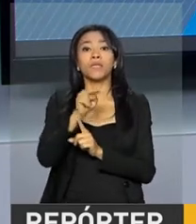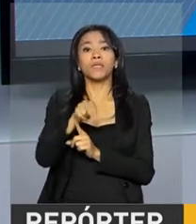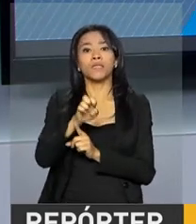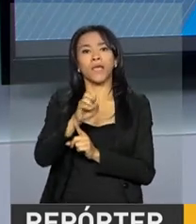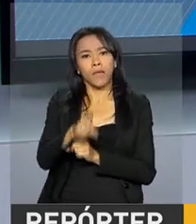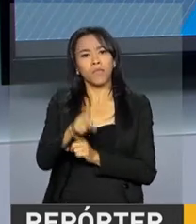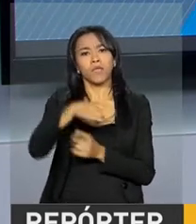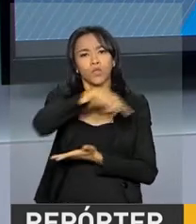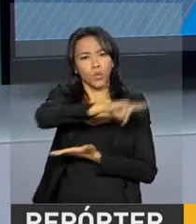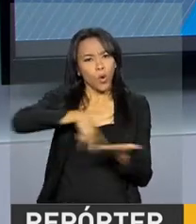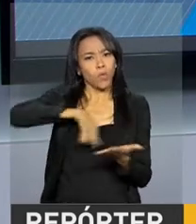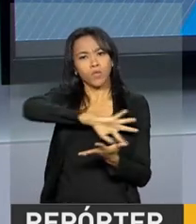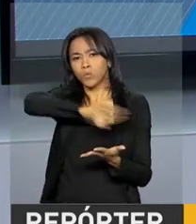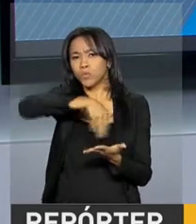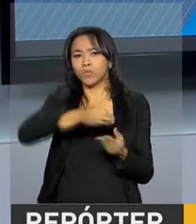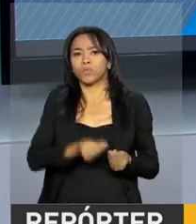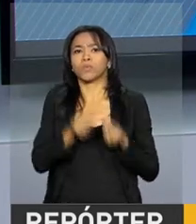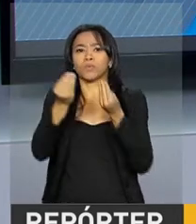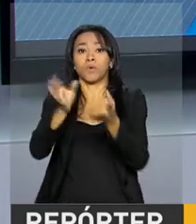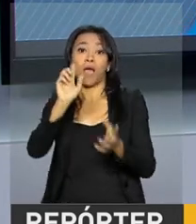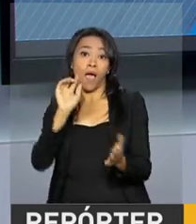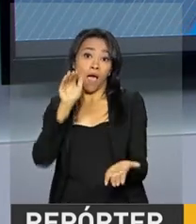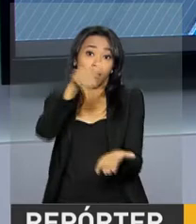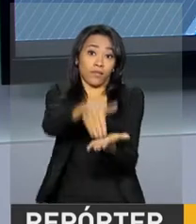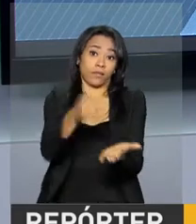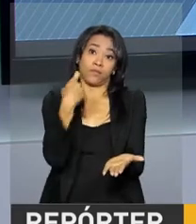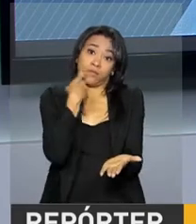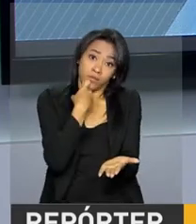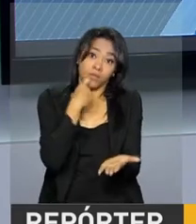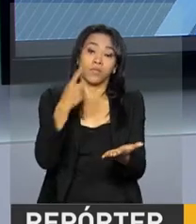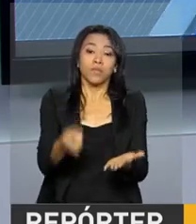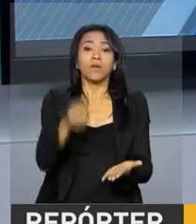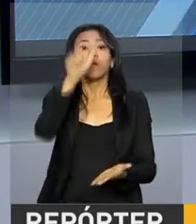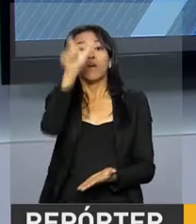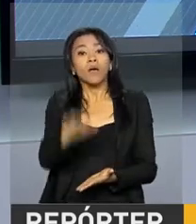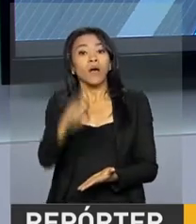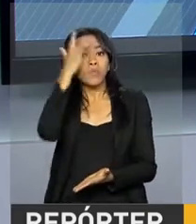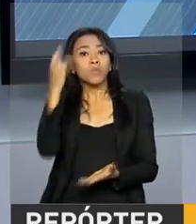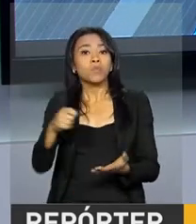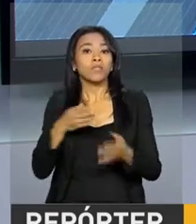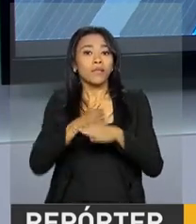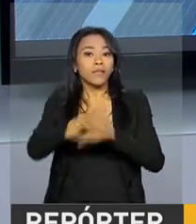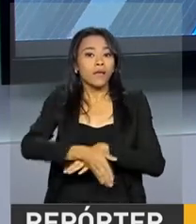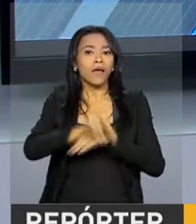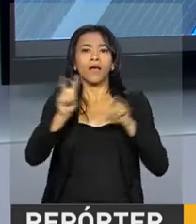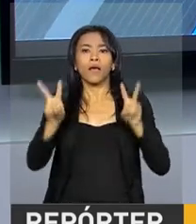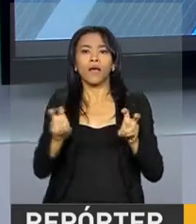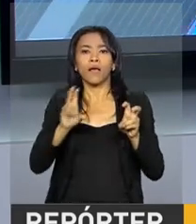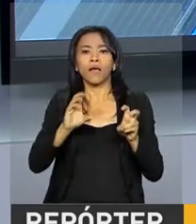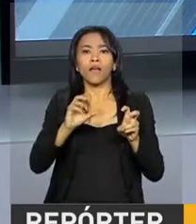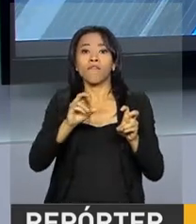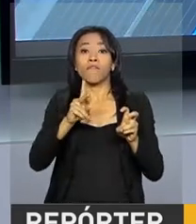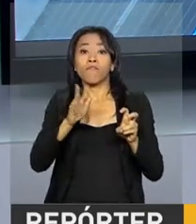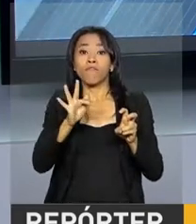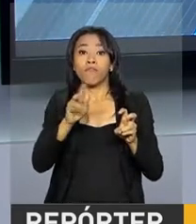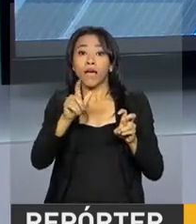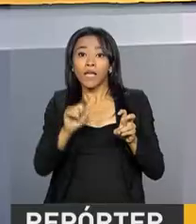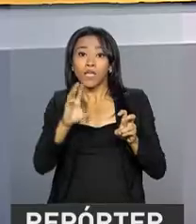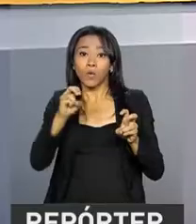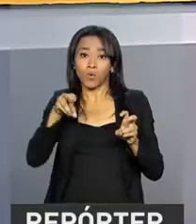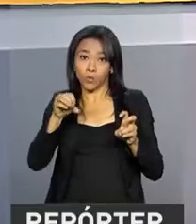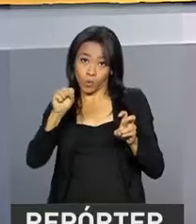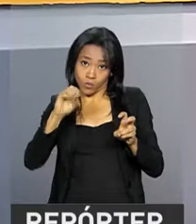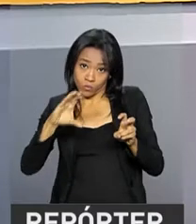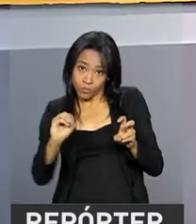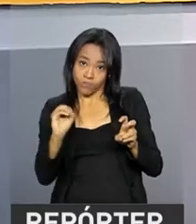necessários vai até a próxima sexta feira o candidato deve acessar o campo fale conosco no portal do inep e